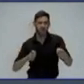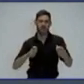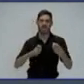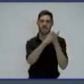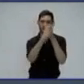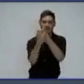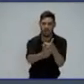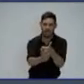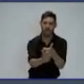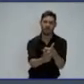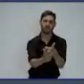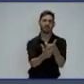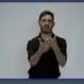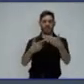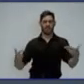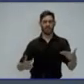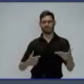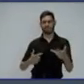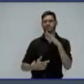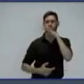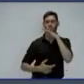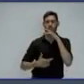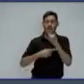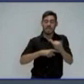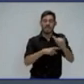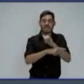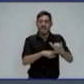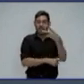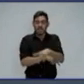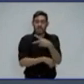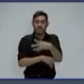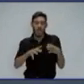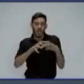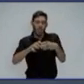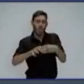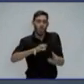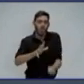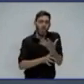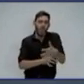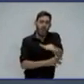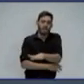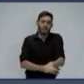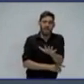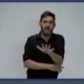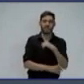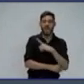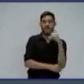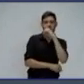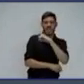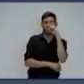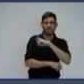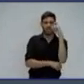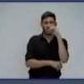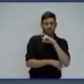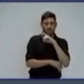das estratégias do autoritarismo é criar um ambiente de mentiras, no qual as